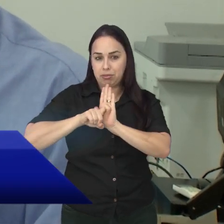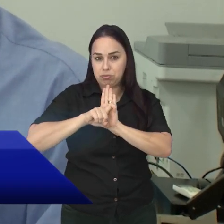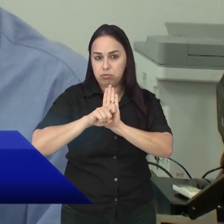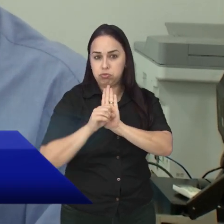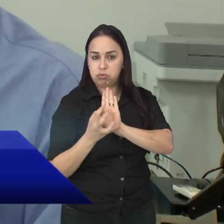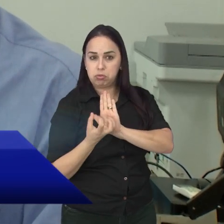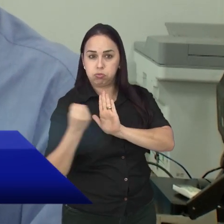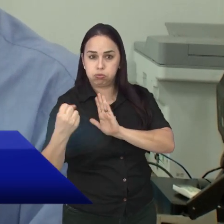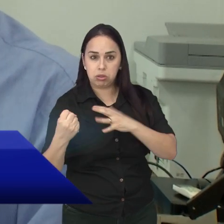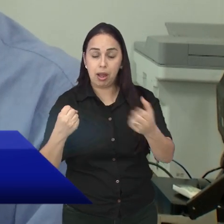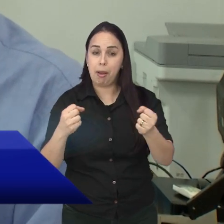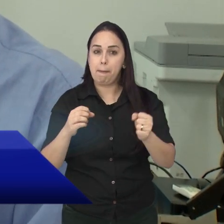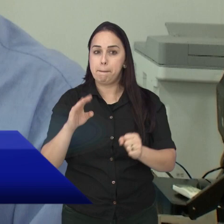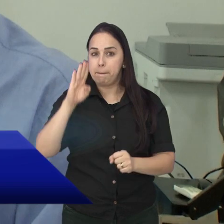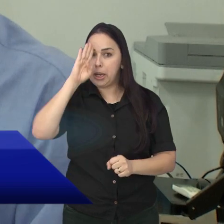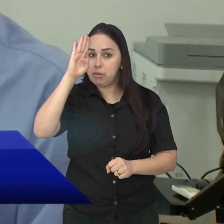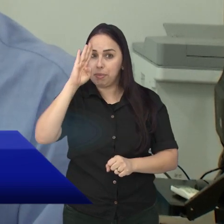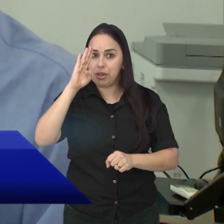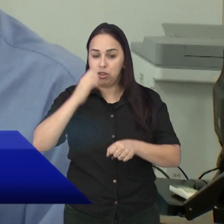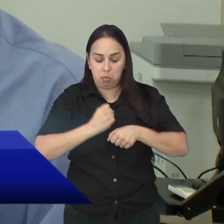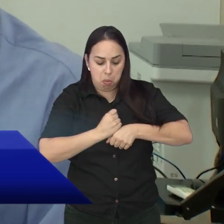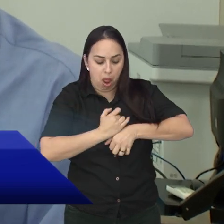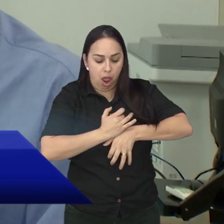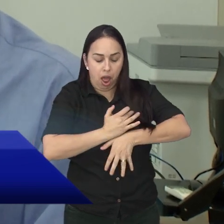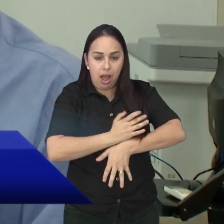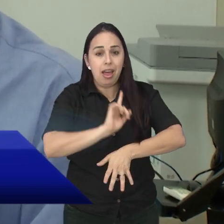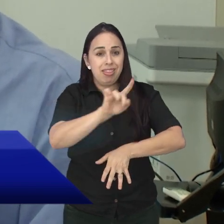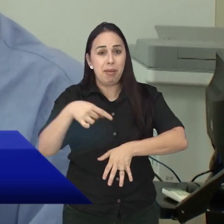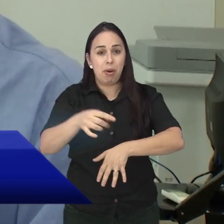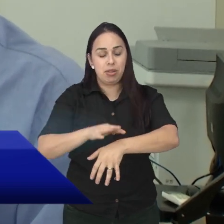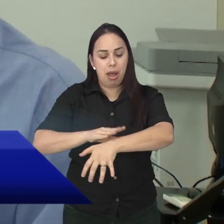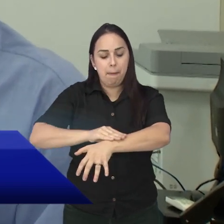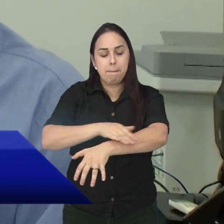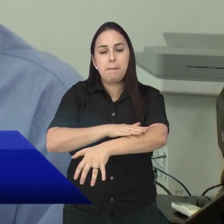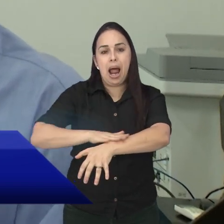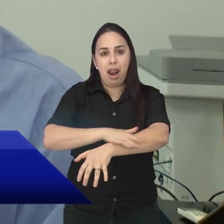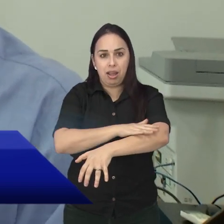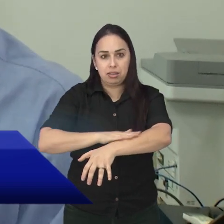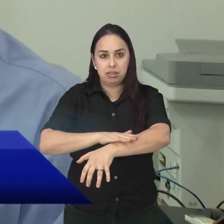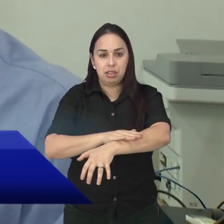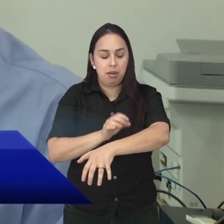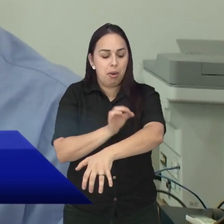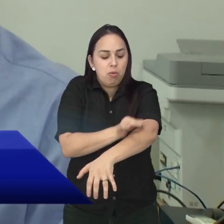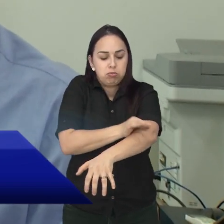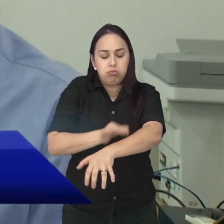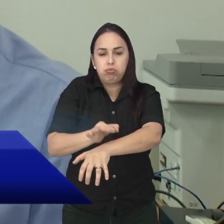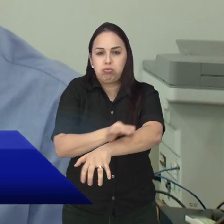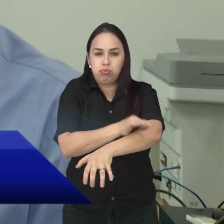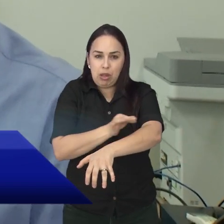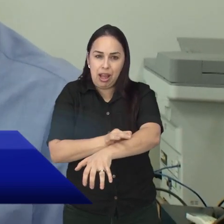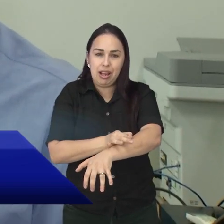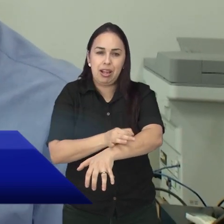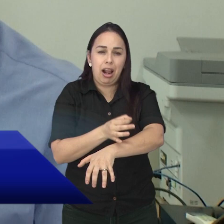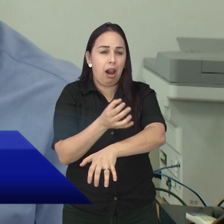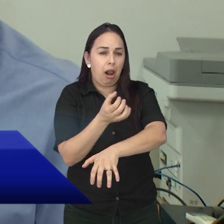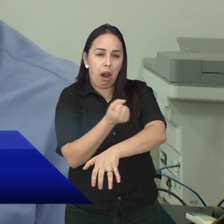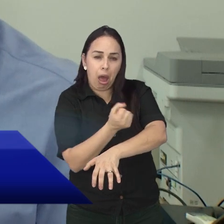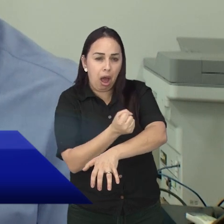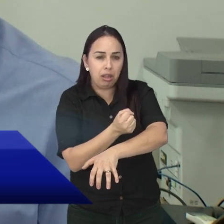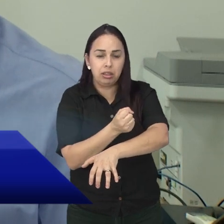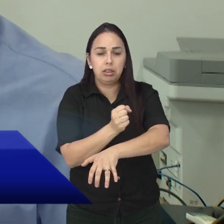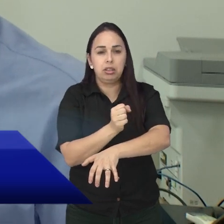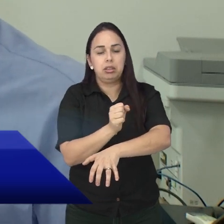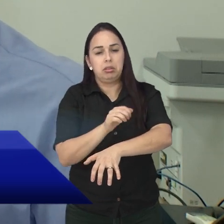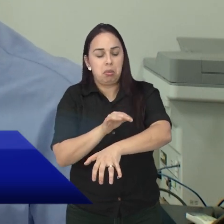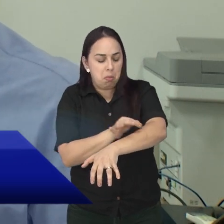por uma bactéria, que acomete principalmente nervos e secundariamente a pele. Na pele ela pode gerar manchas, sejam manchas